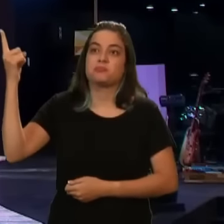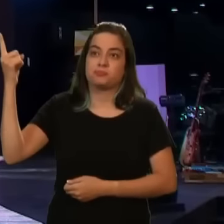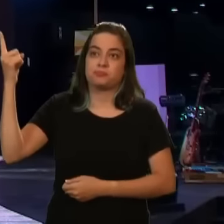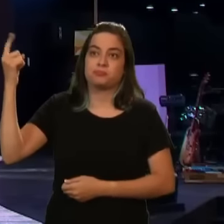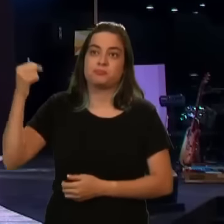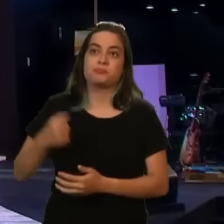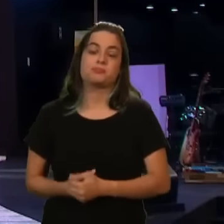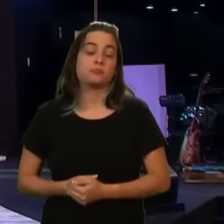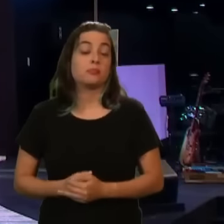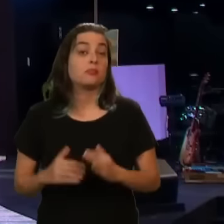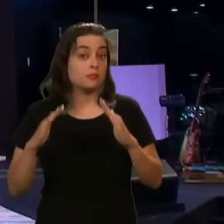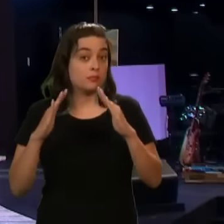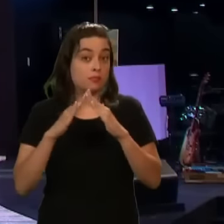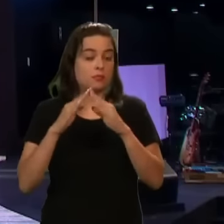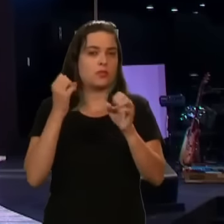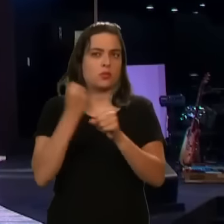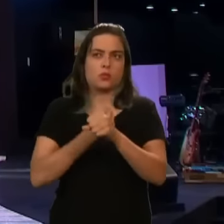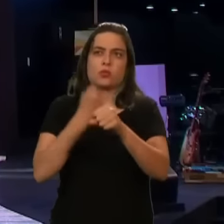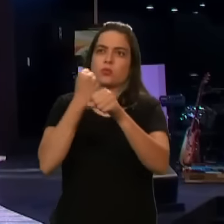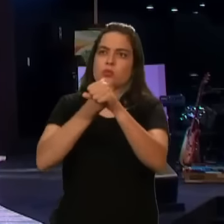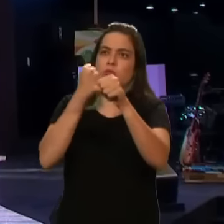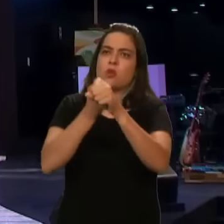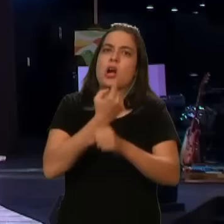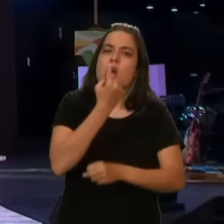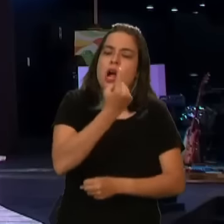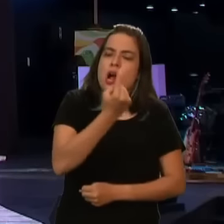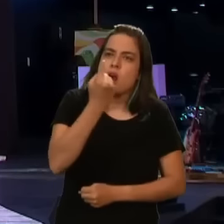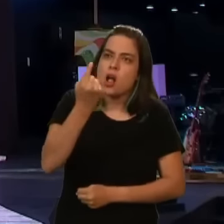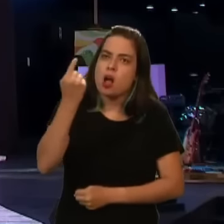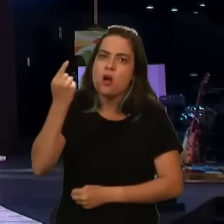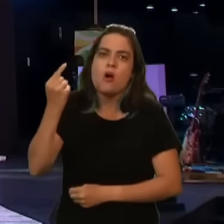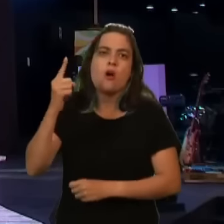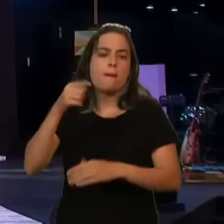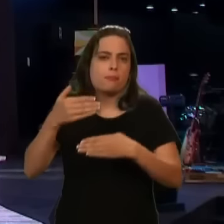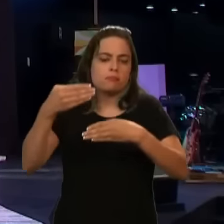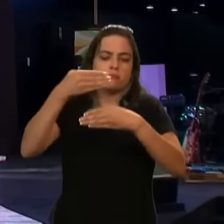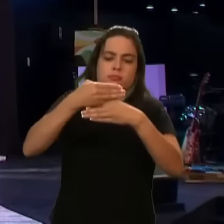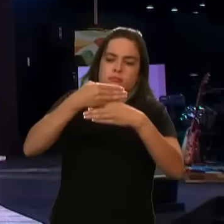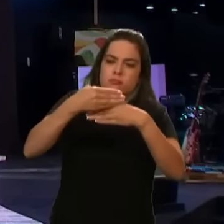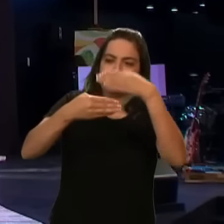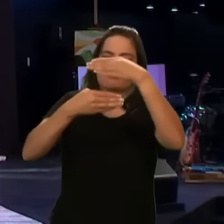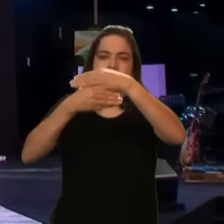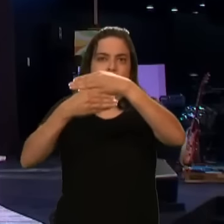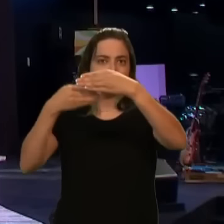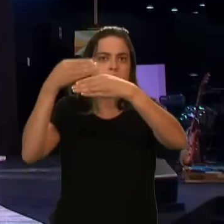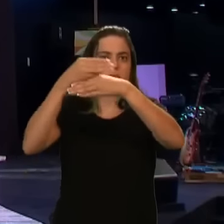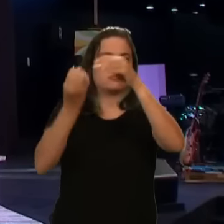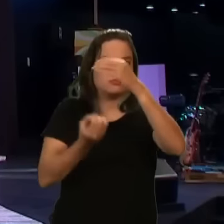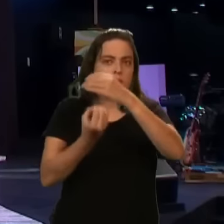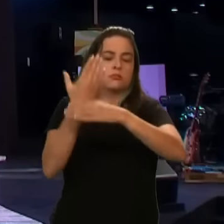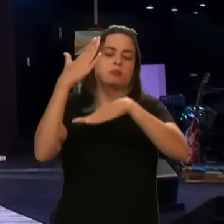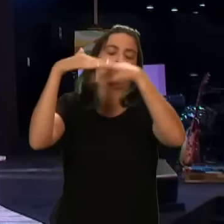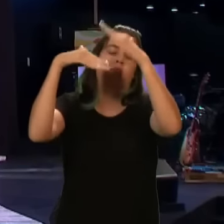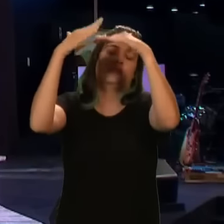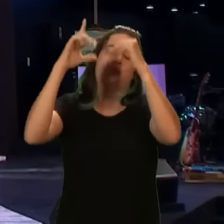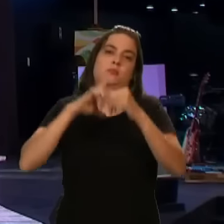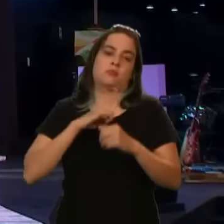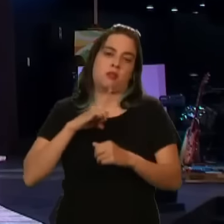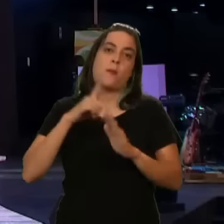construção. E cada tijolo desse faz parte desse edifício, faz parte